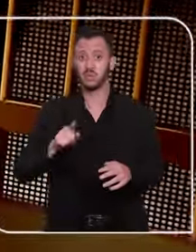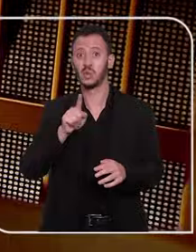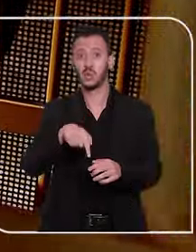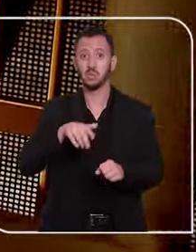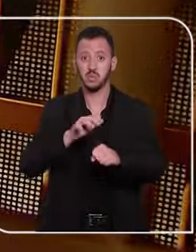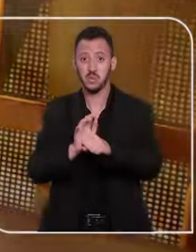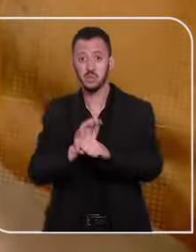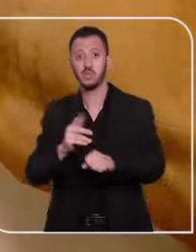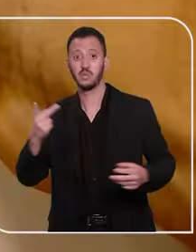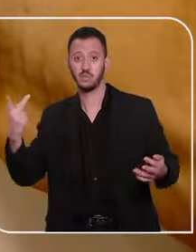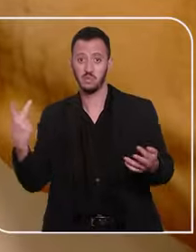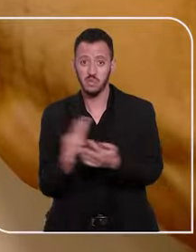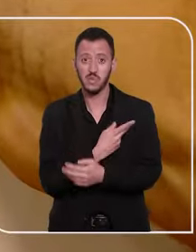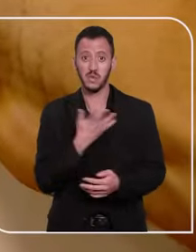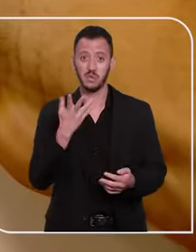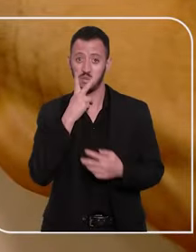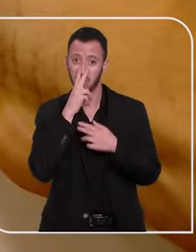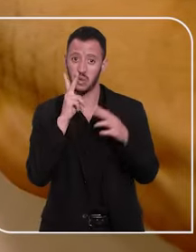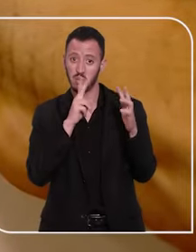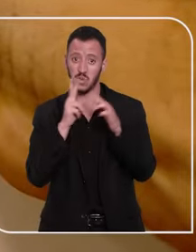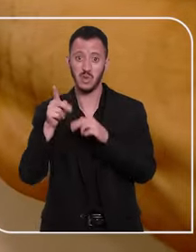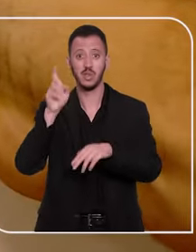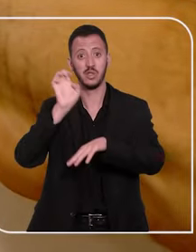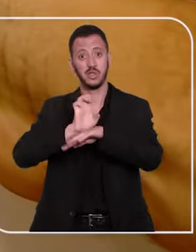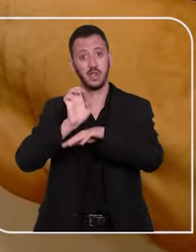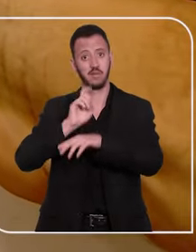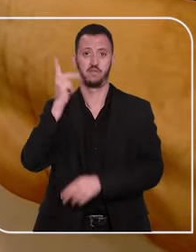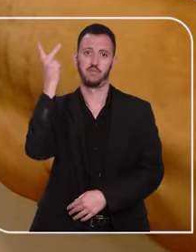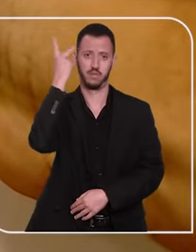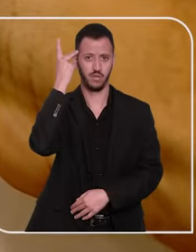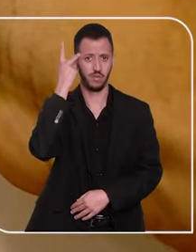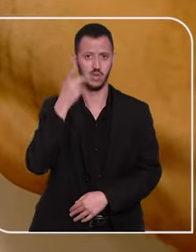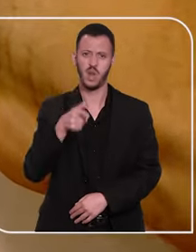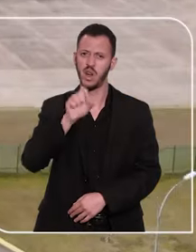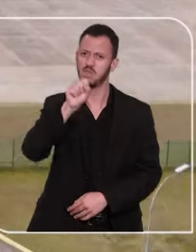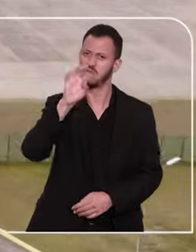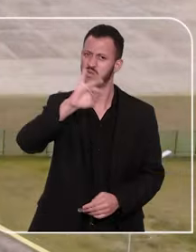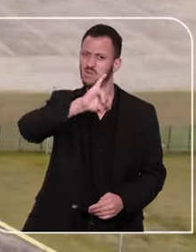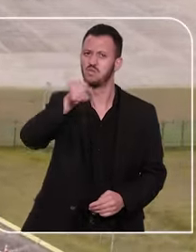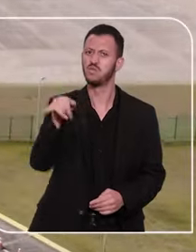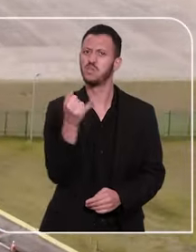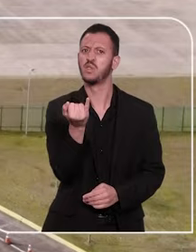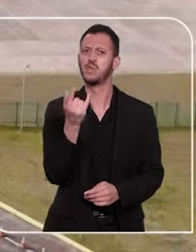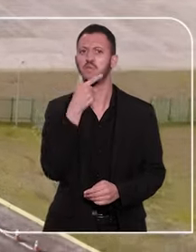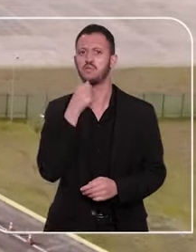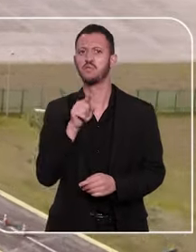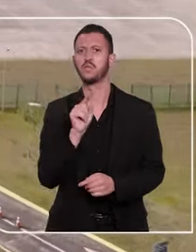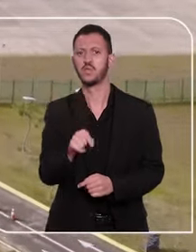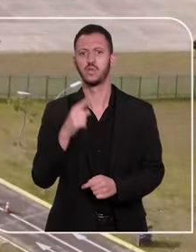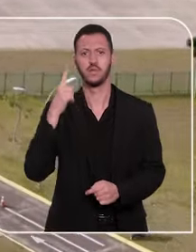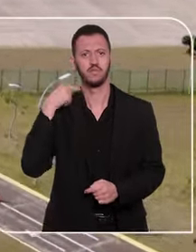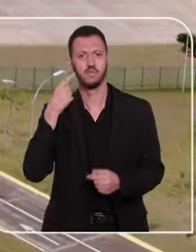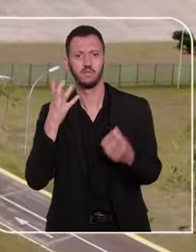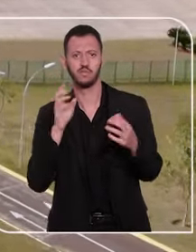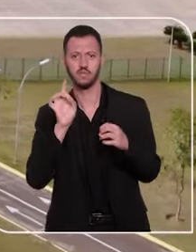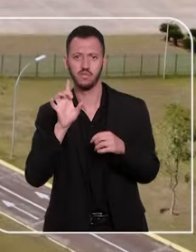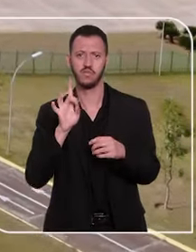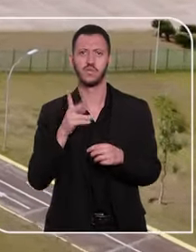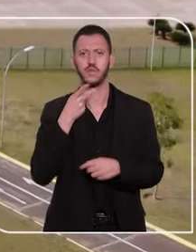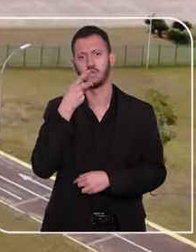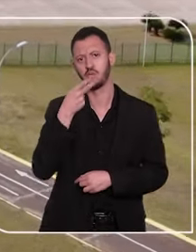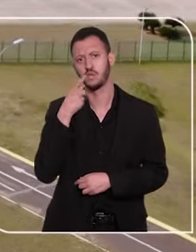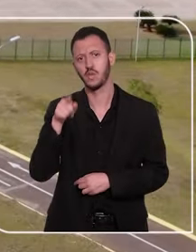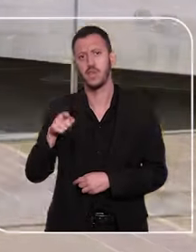de uma série de estupros cometidos em situações parecidas no Estado de São Paulo a STJ a defesa alegou que as condenações se